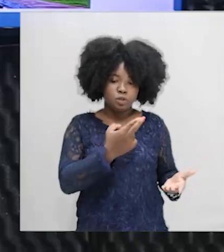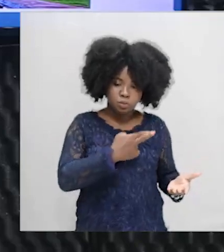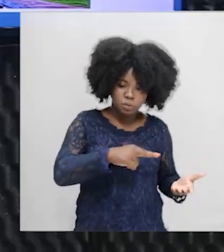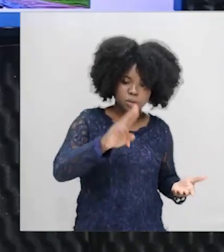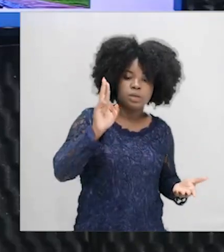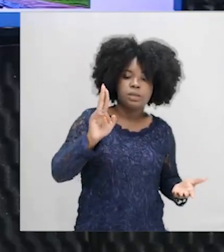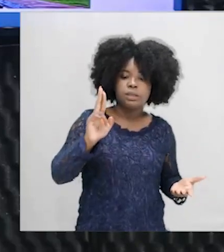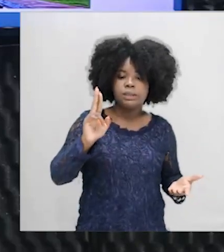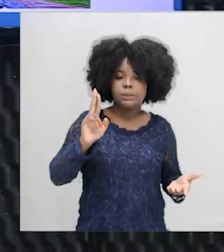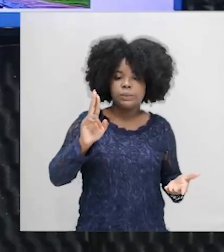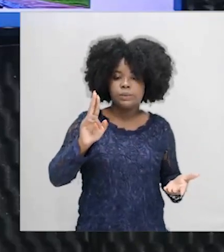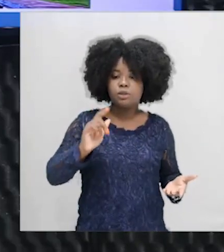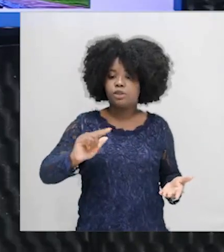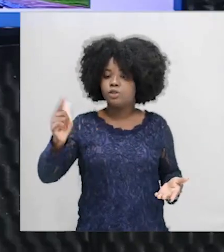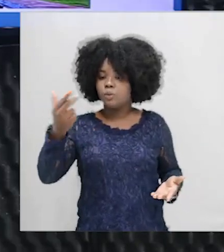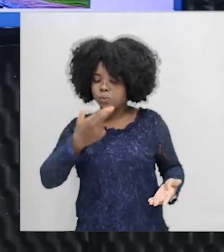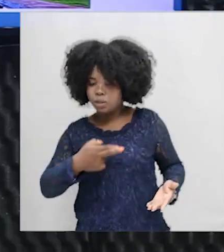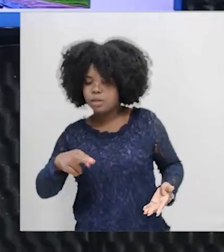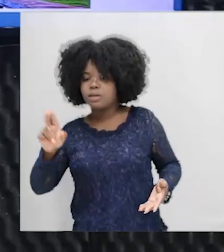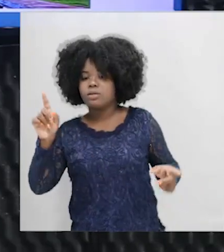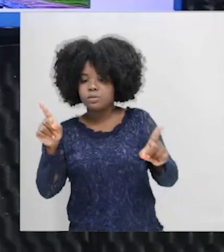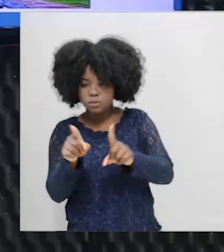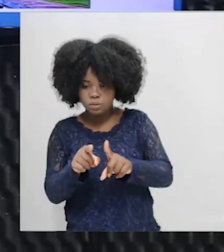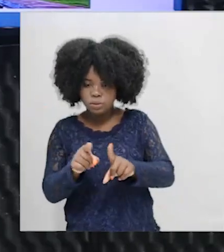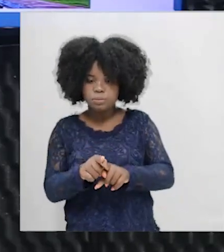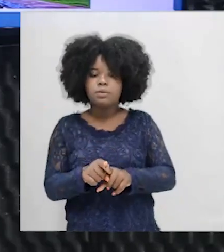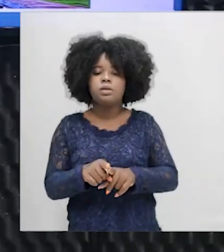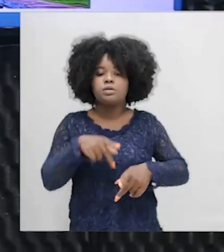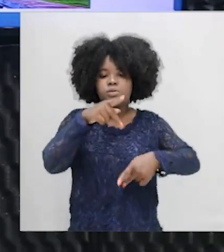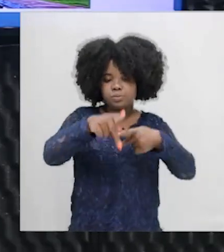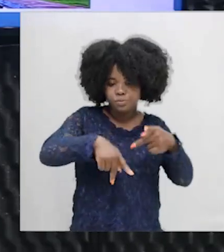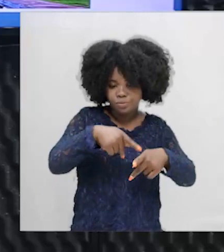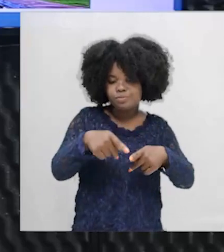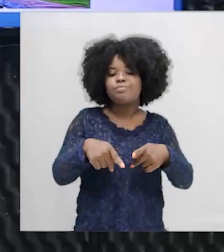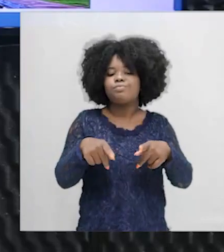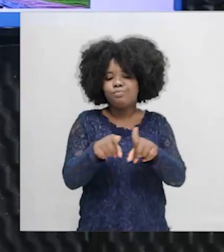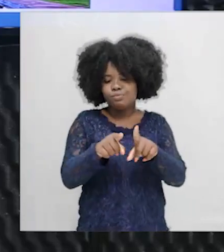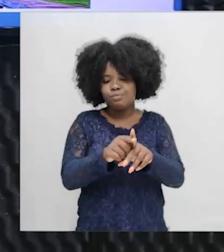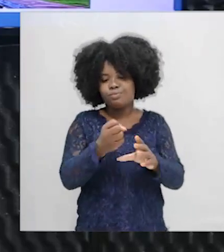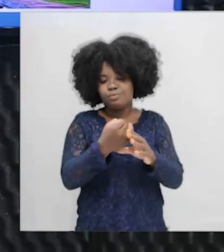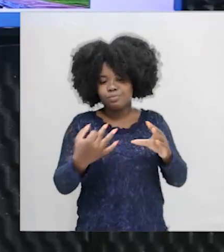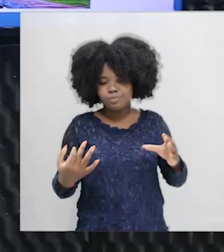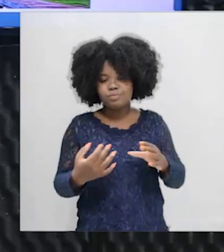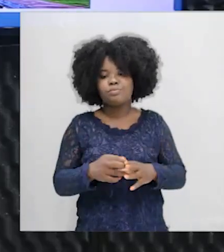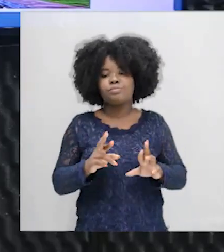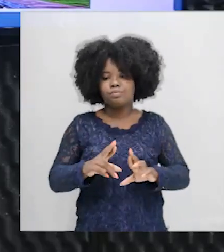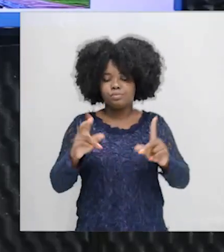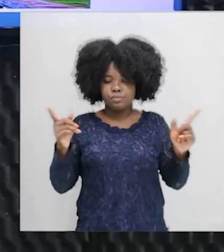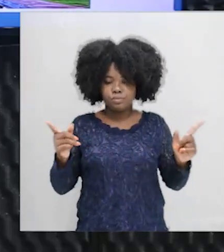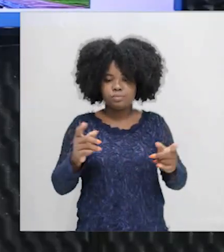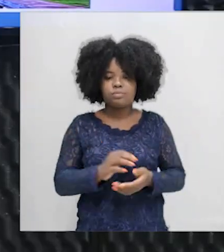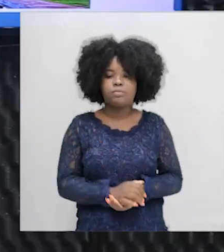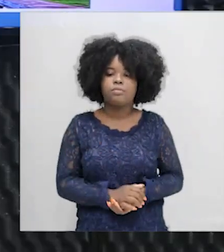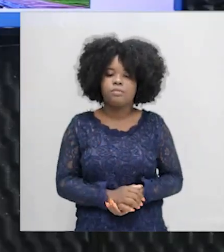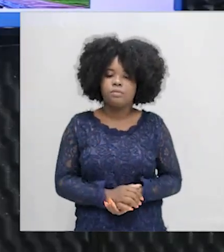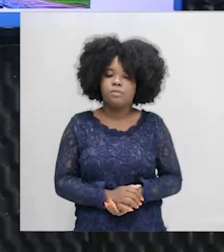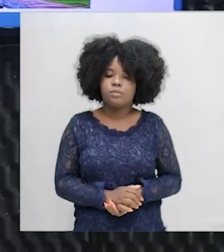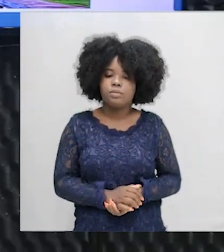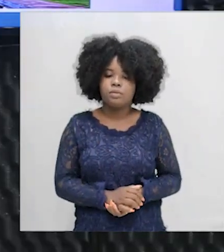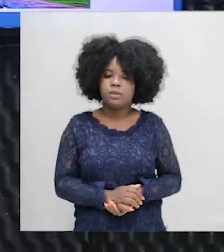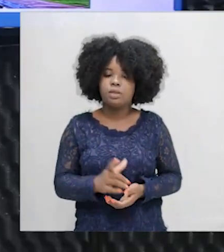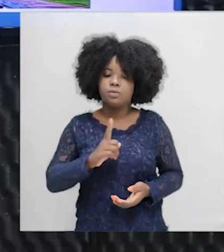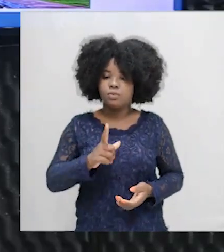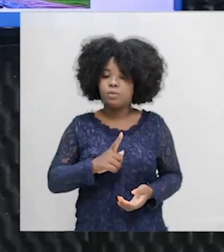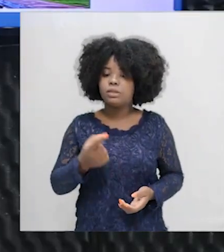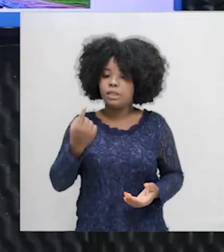religião em cima de uma outra religião, em cima de outro povo. E ele tem características similares. Uma coisa interessante, tanto esse templo